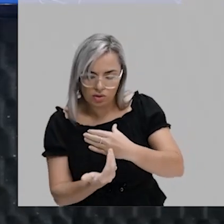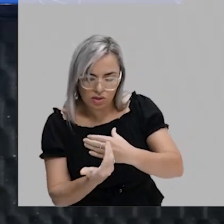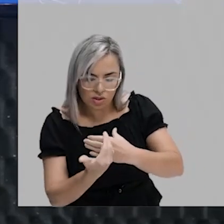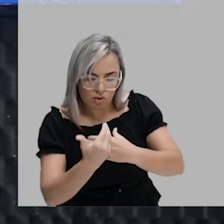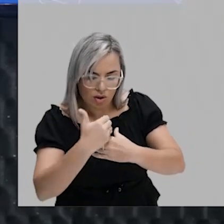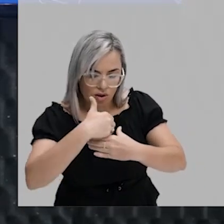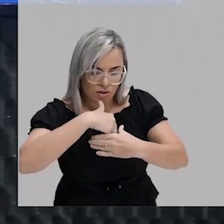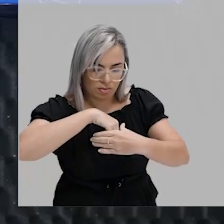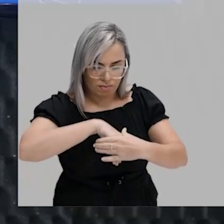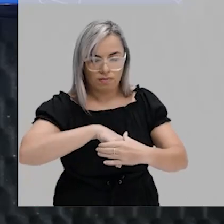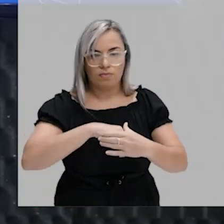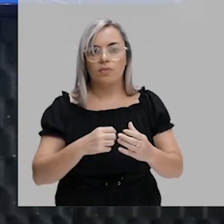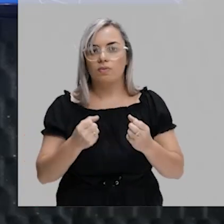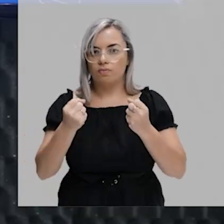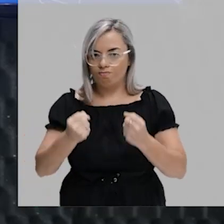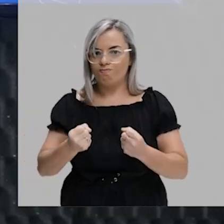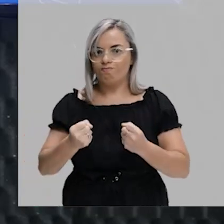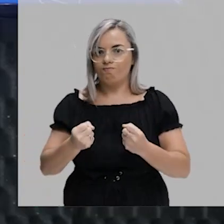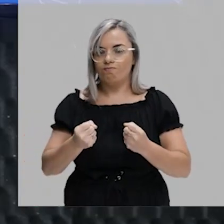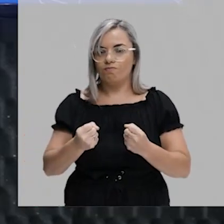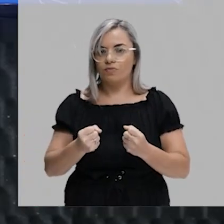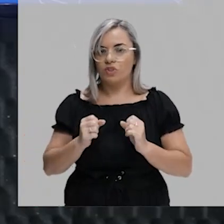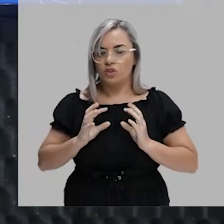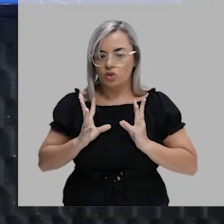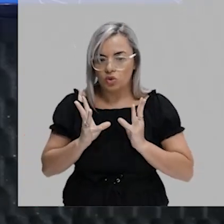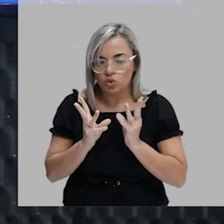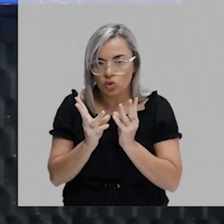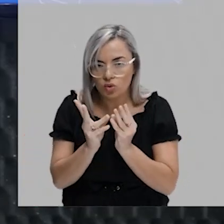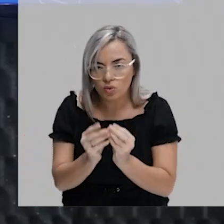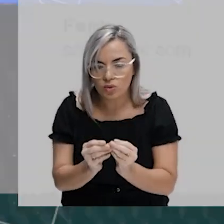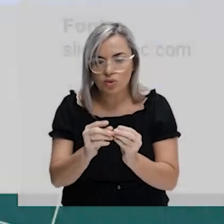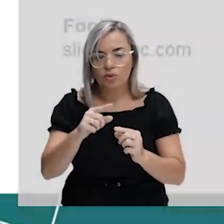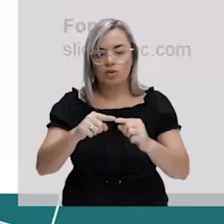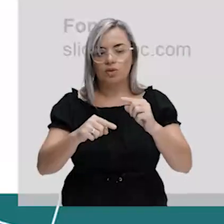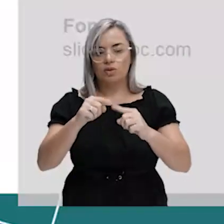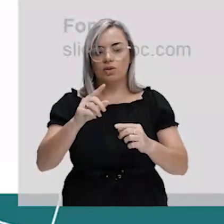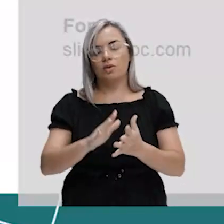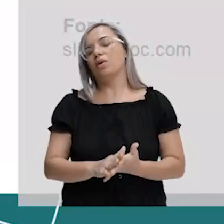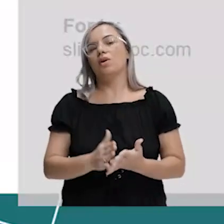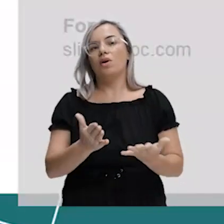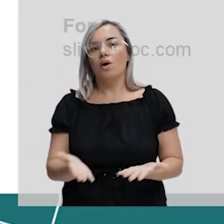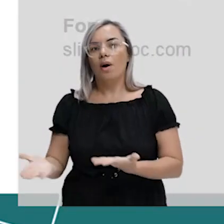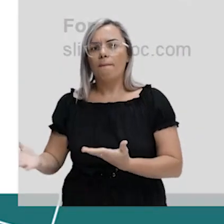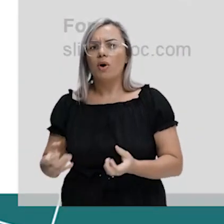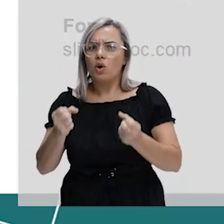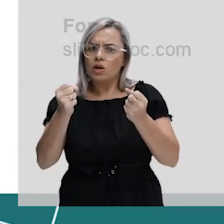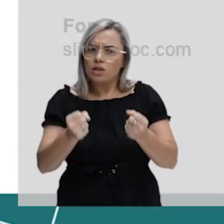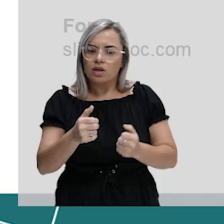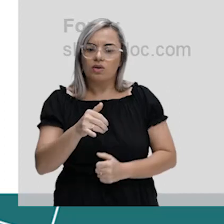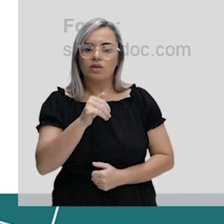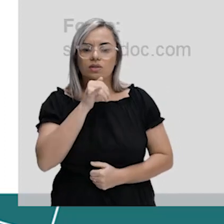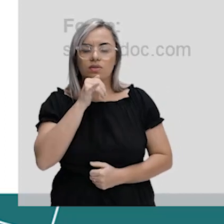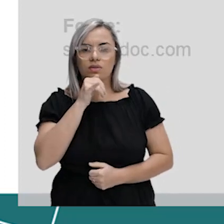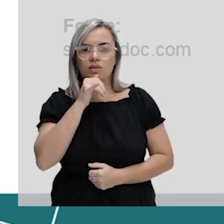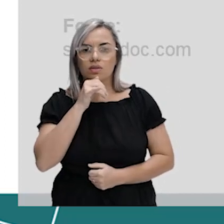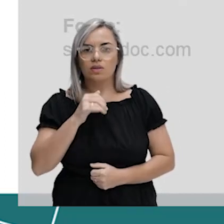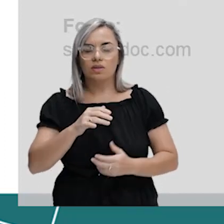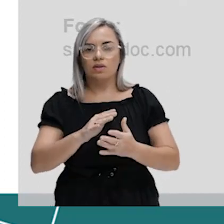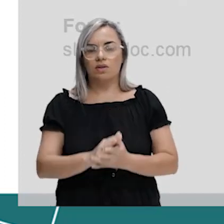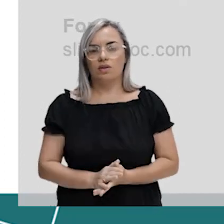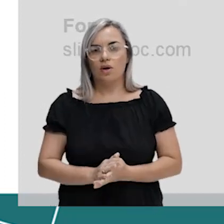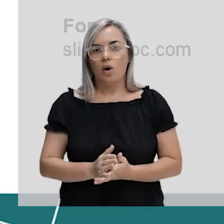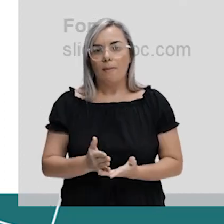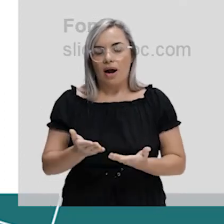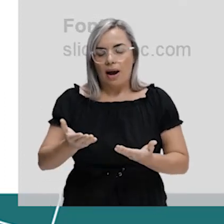são os componentes que podem passar por meio da membrana plasmática. Assim como a gente pode ter o exemplo de uma rede ou de uma peneira